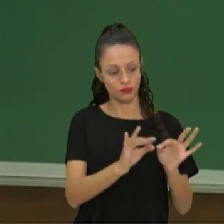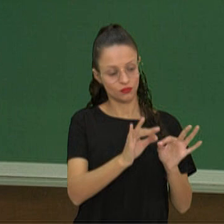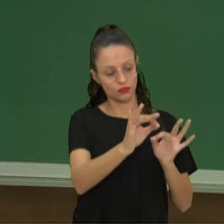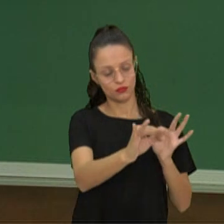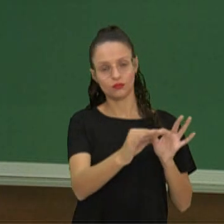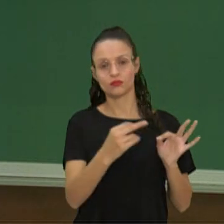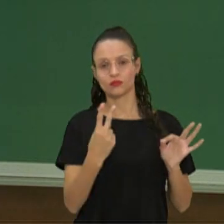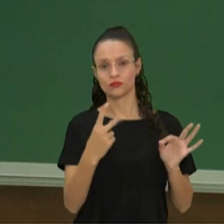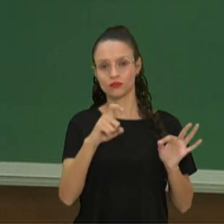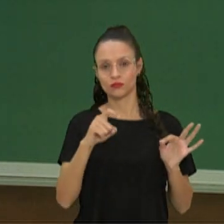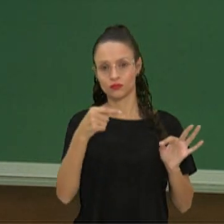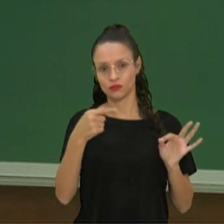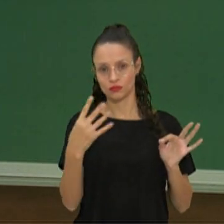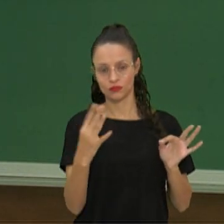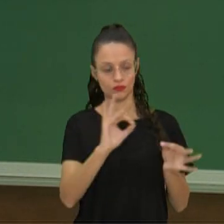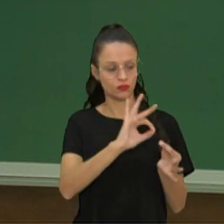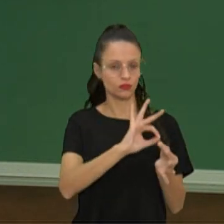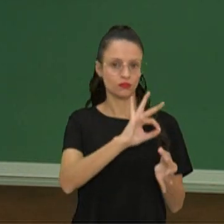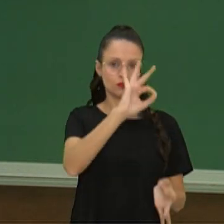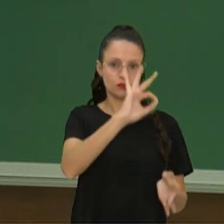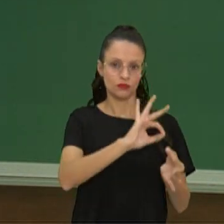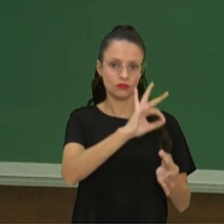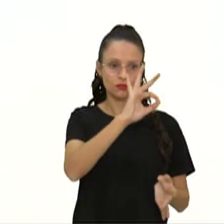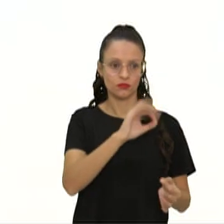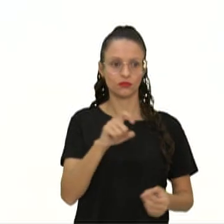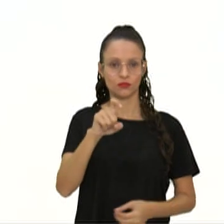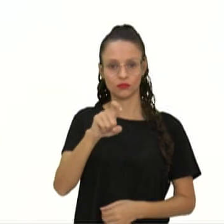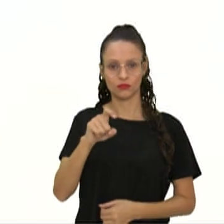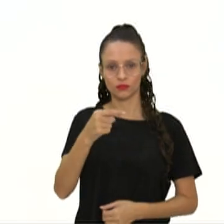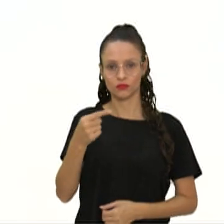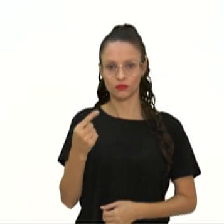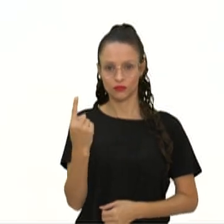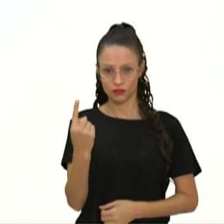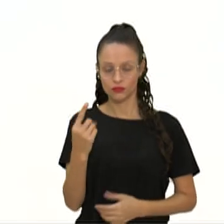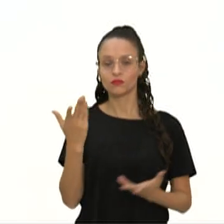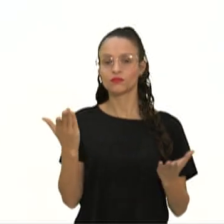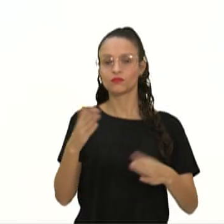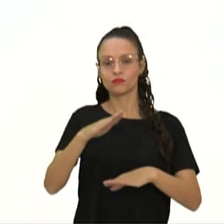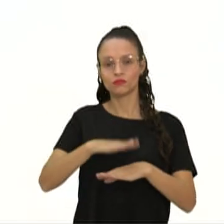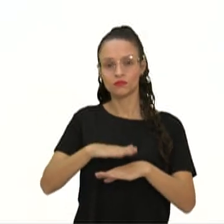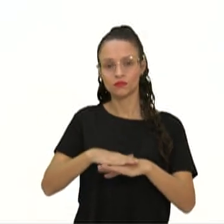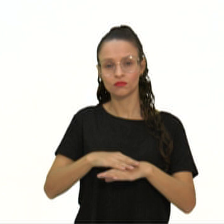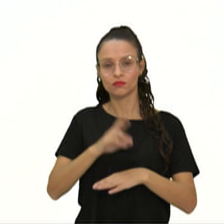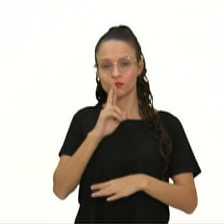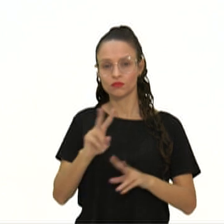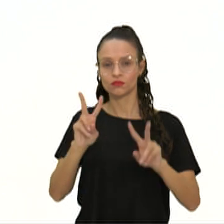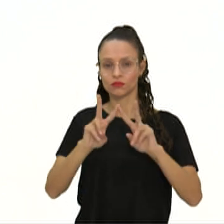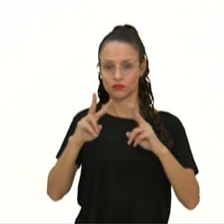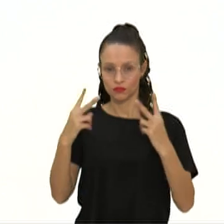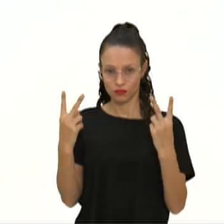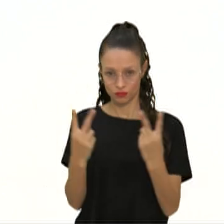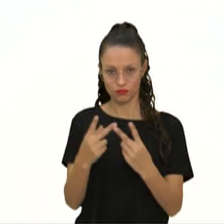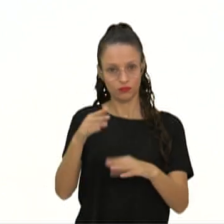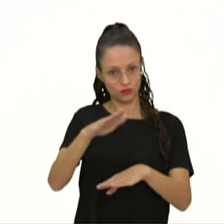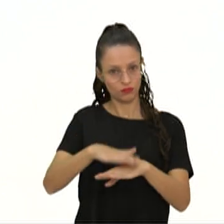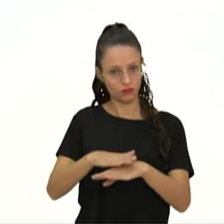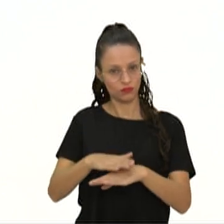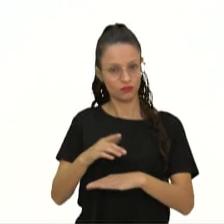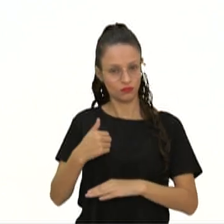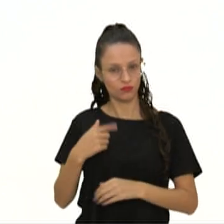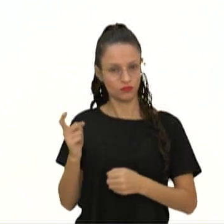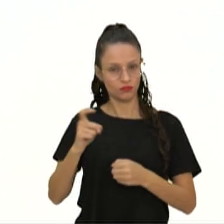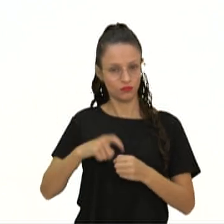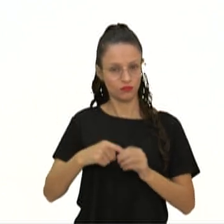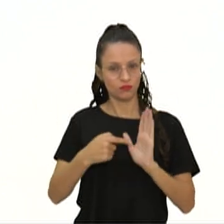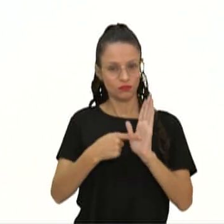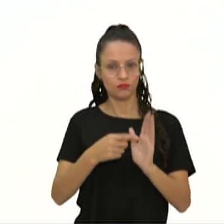é 2x menos 4 e a altura é x menos 1. E eu quero saber o volume desse paralelepípedo. Faça esse exercício e eu já volto com a resposta.